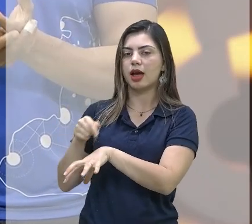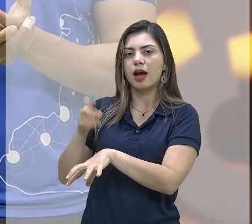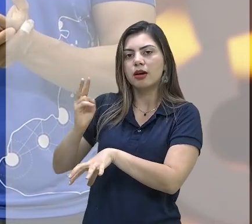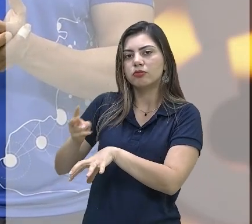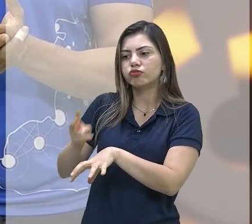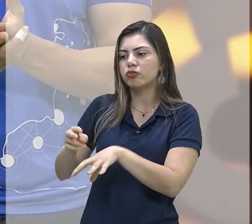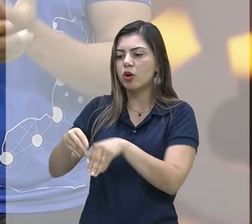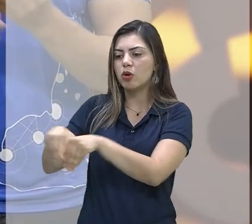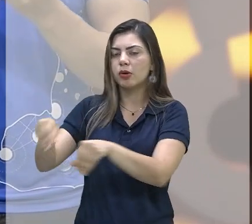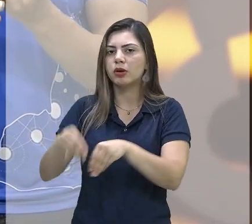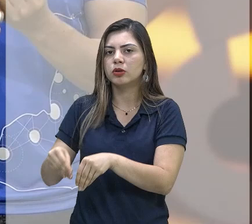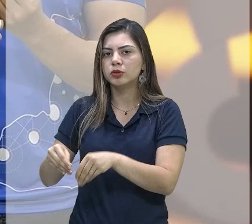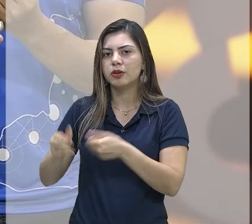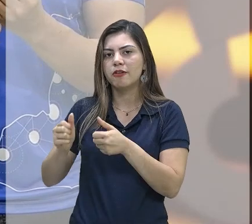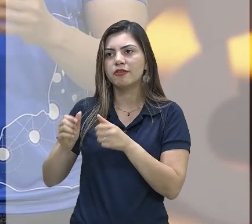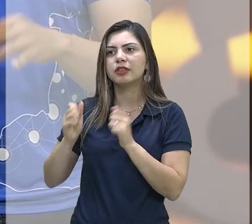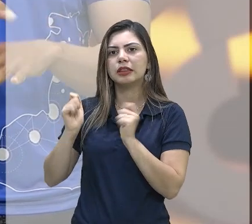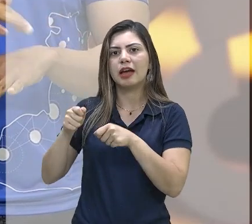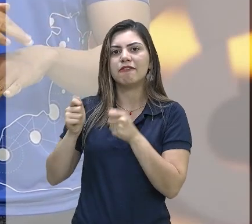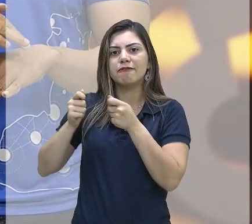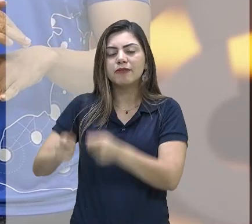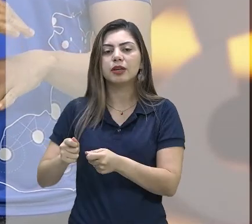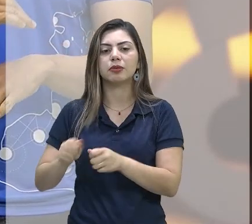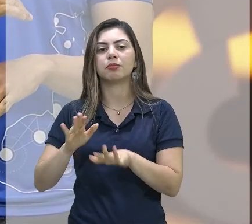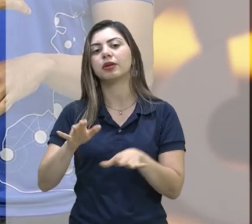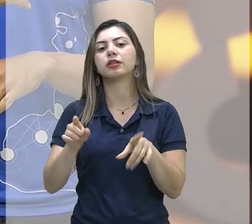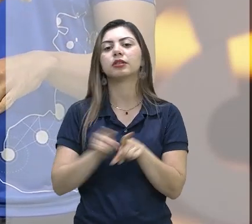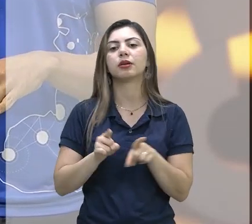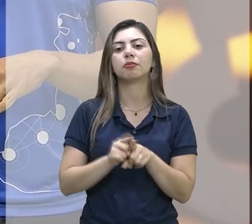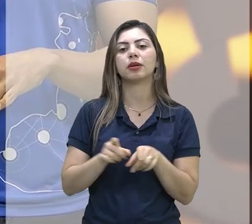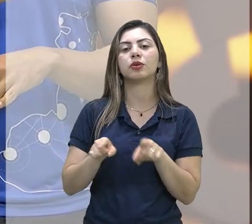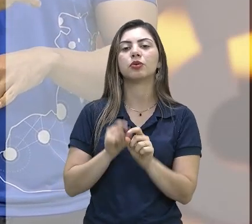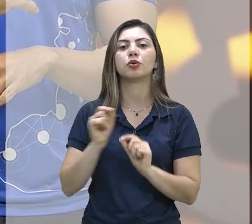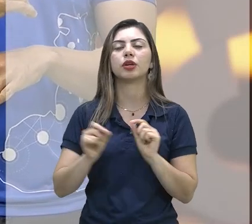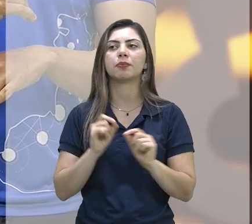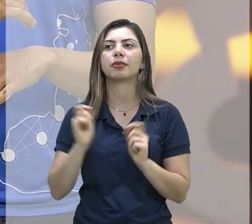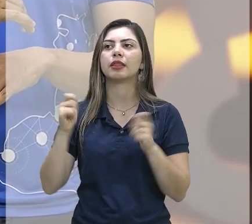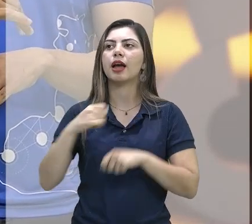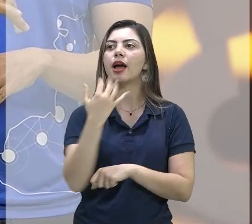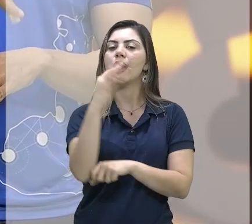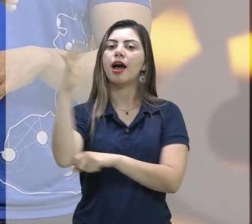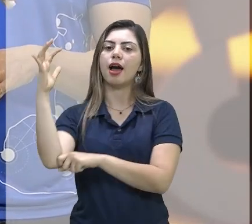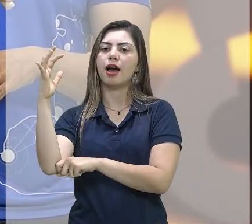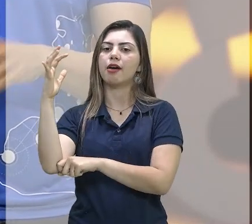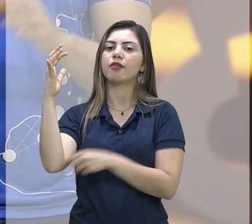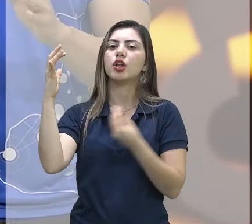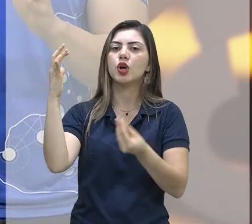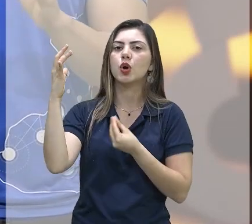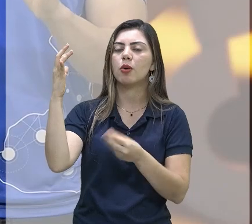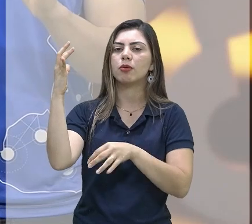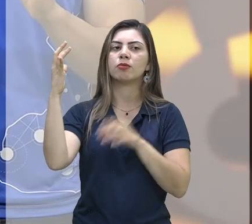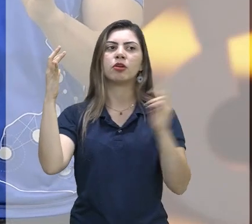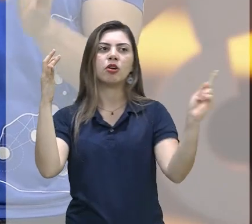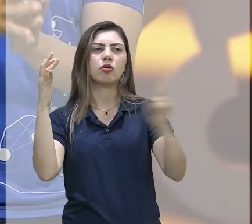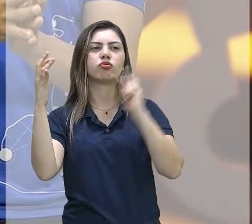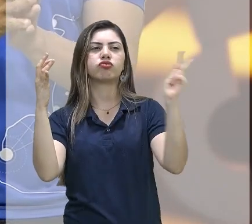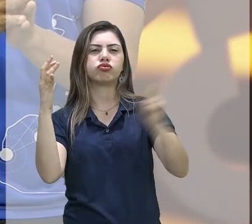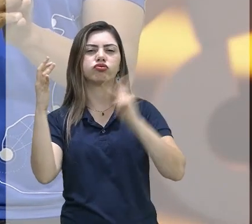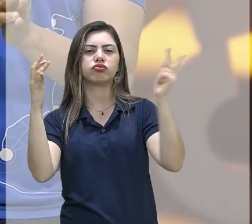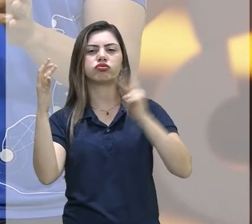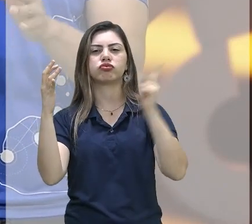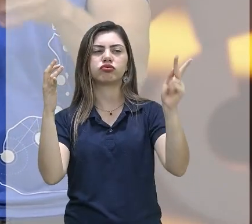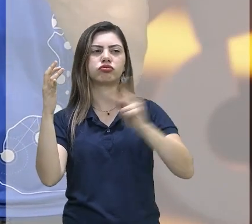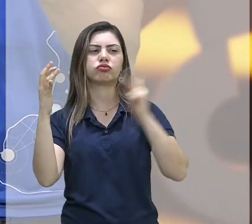sofra o processo de erosão. Os quebra-ventos, que seriam ali árvores plantadas assim enfileiradas, né, para evitar que o vento atinja